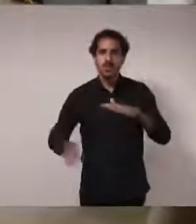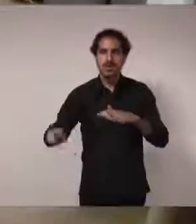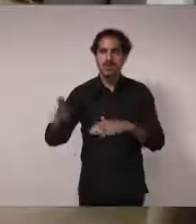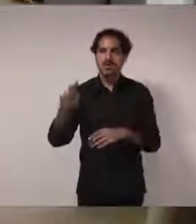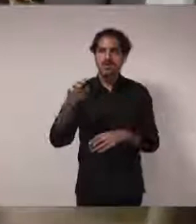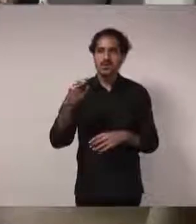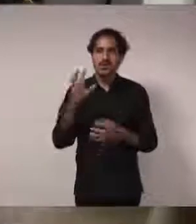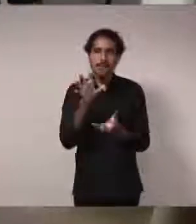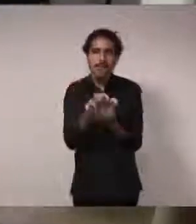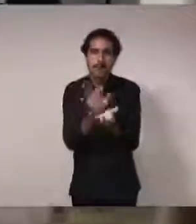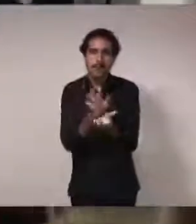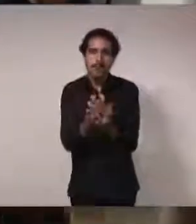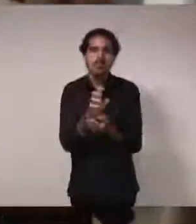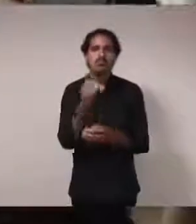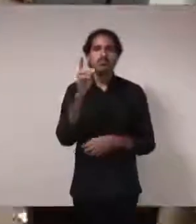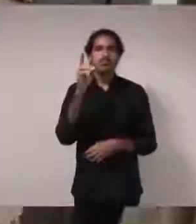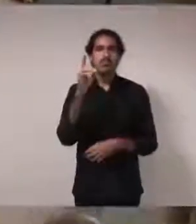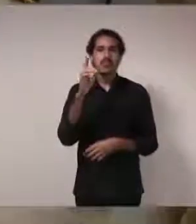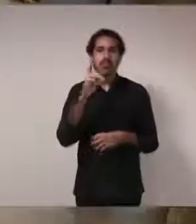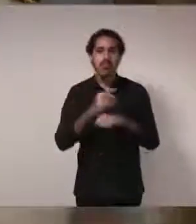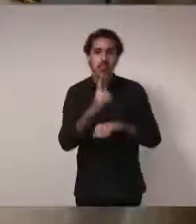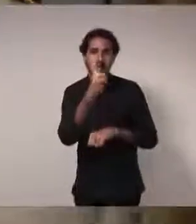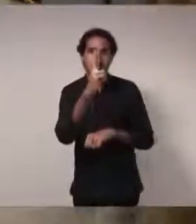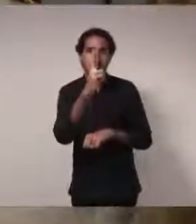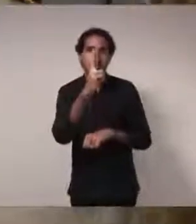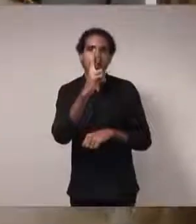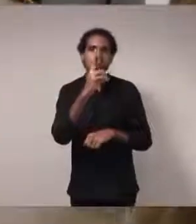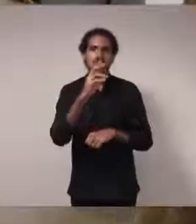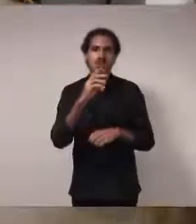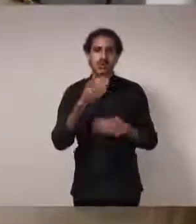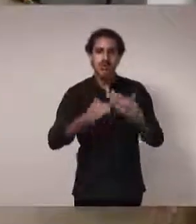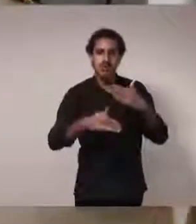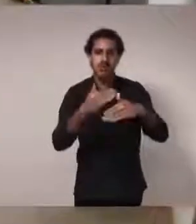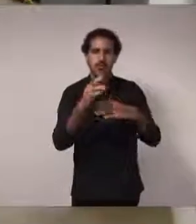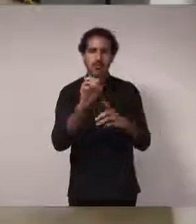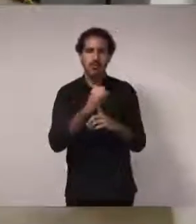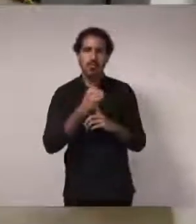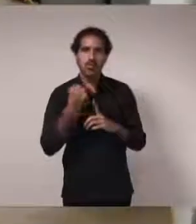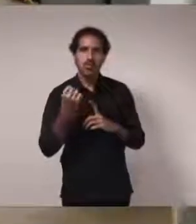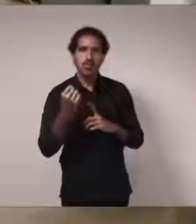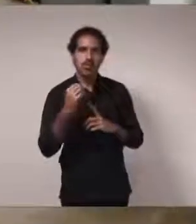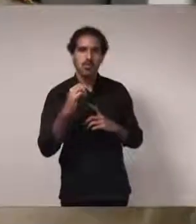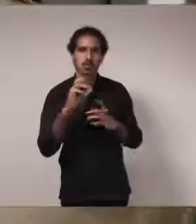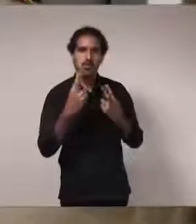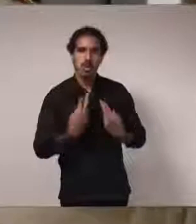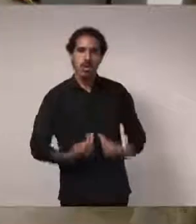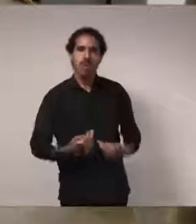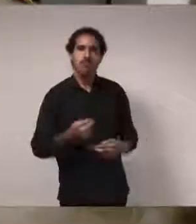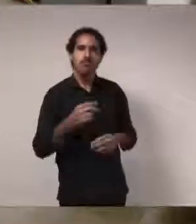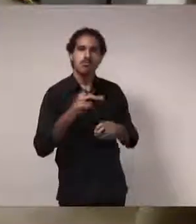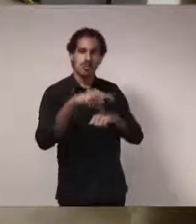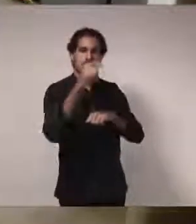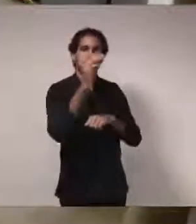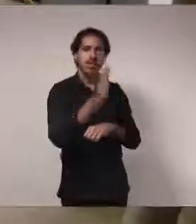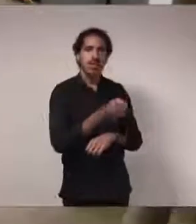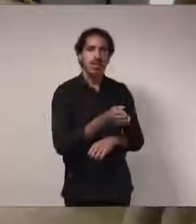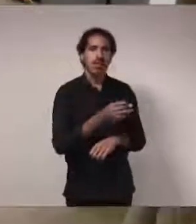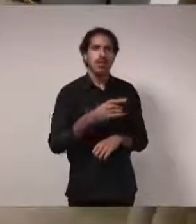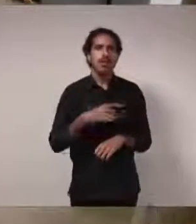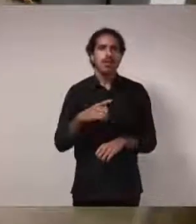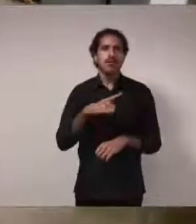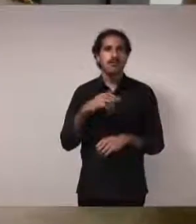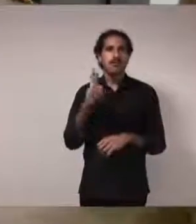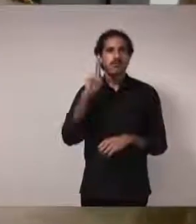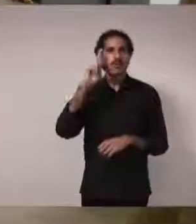em desenvolvimento urbano e pós-doutor em arquitetura e sustentabilidade. Exerce a função de chefe da